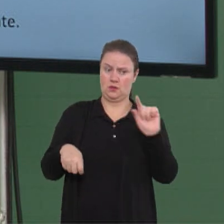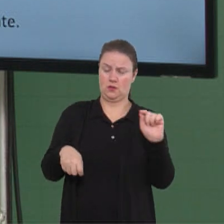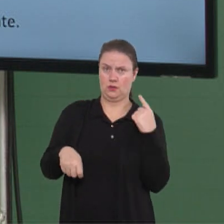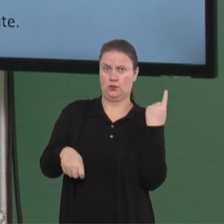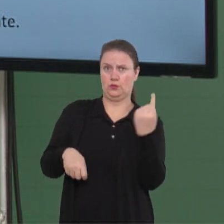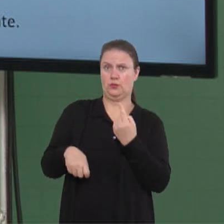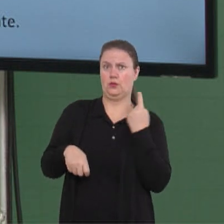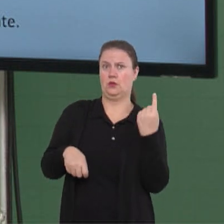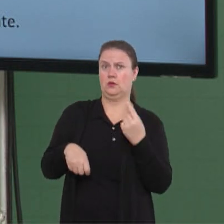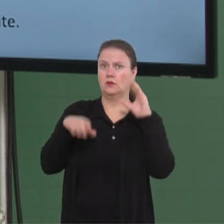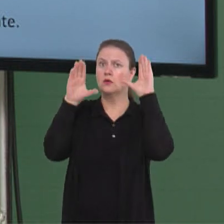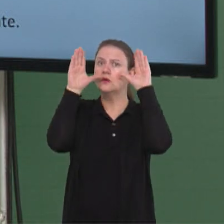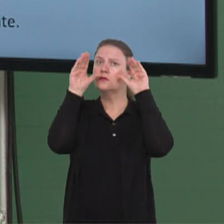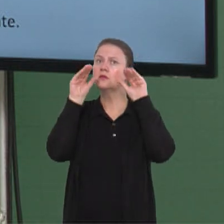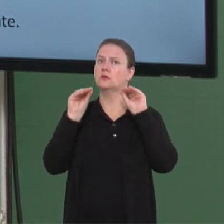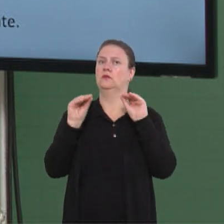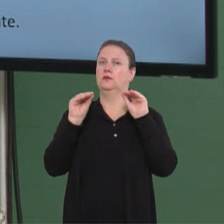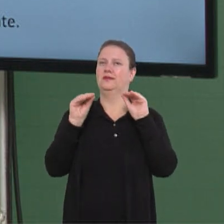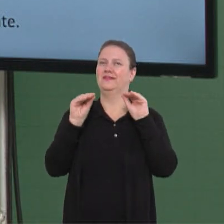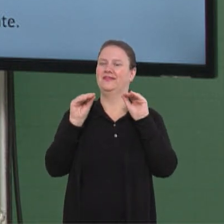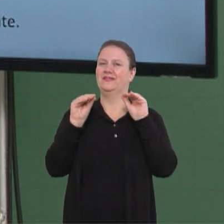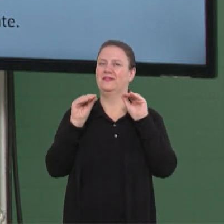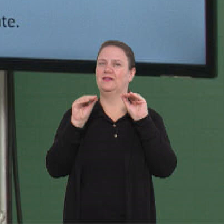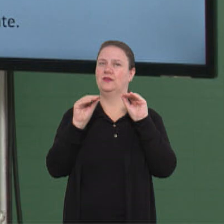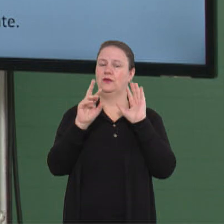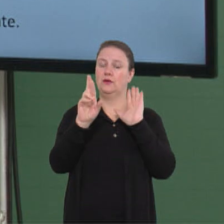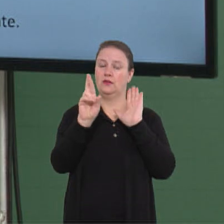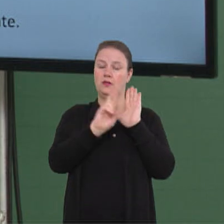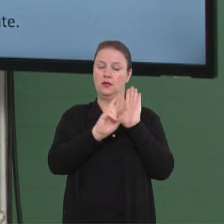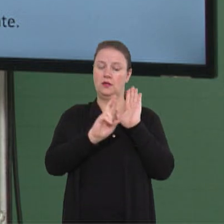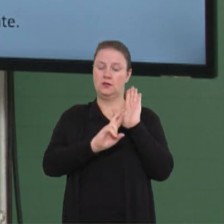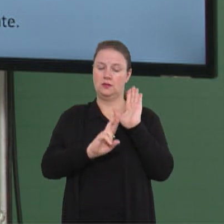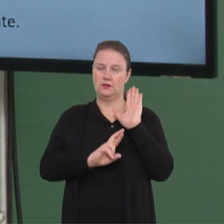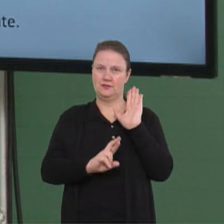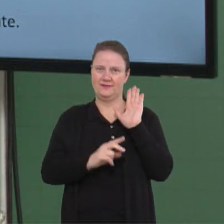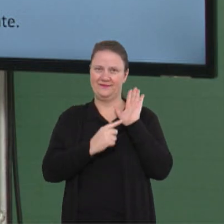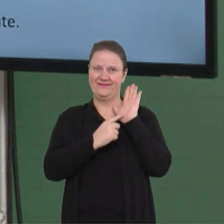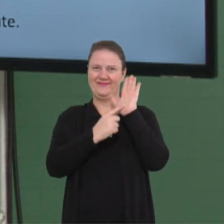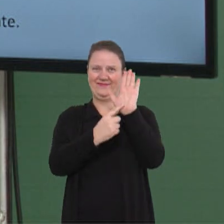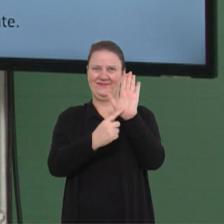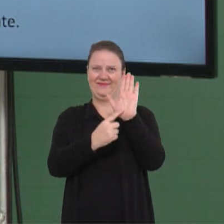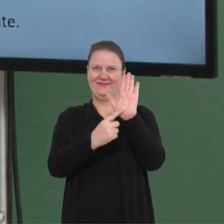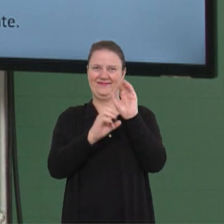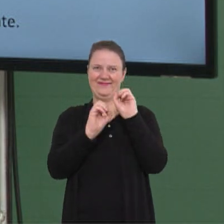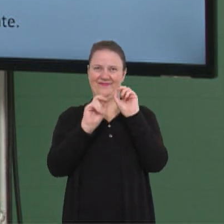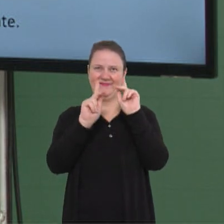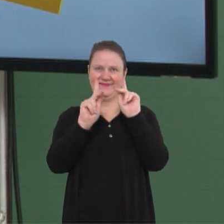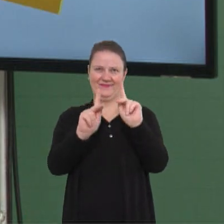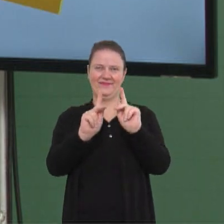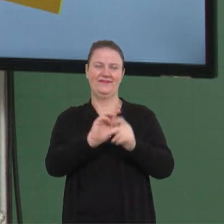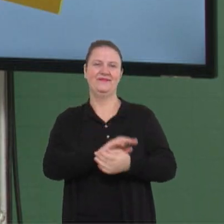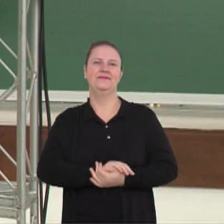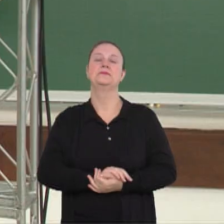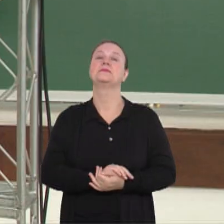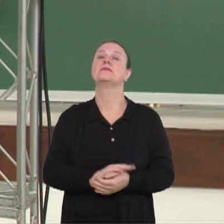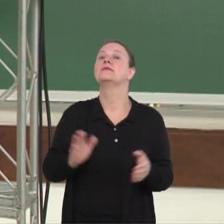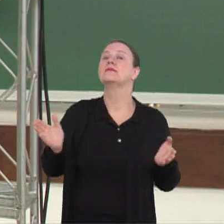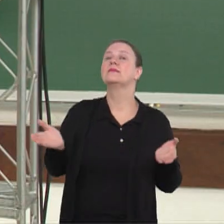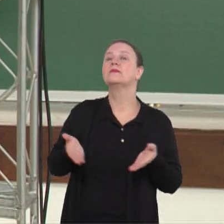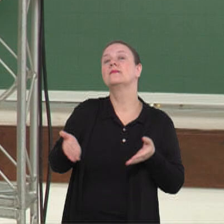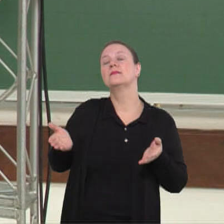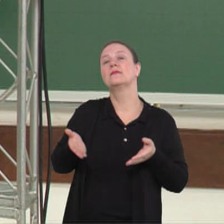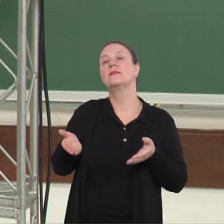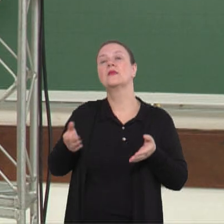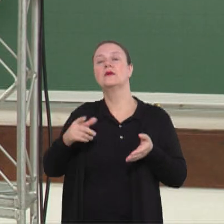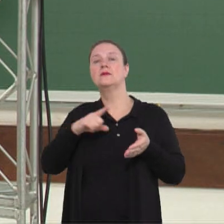então temos aqui a resposta bfc e de quem beleza